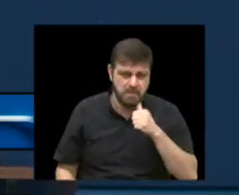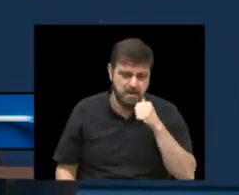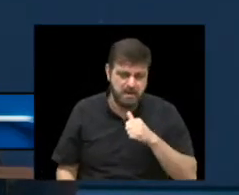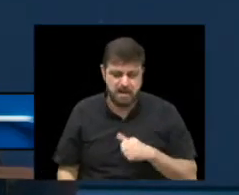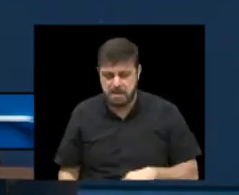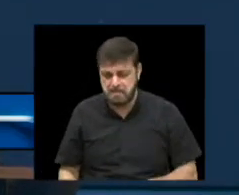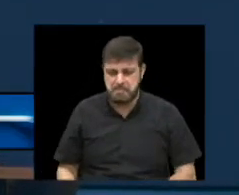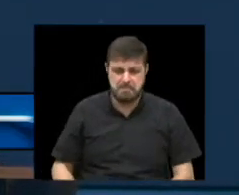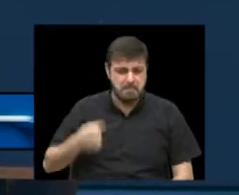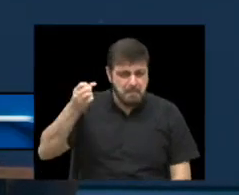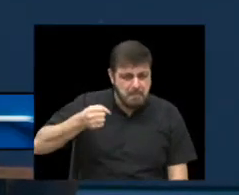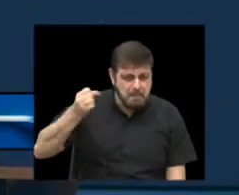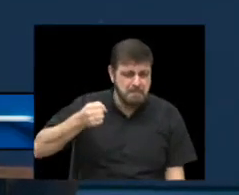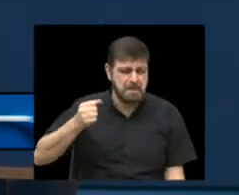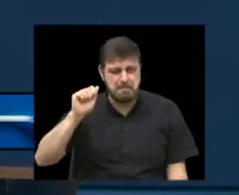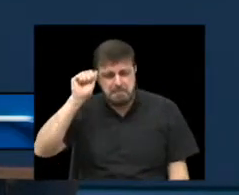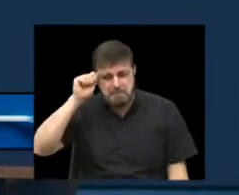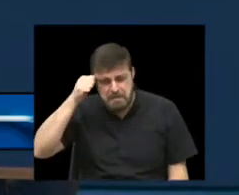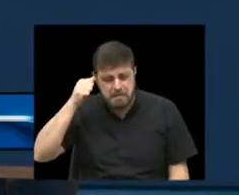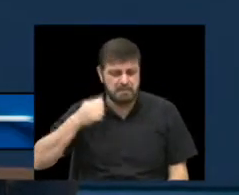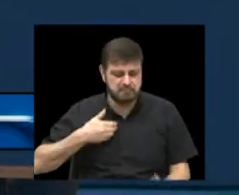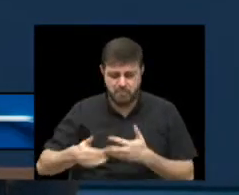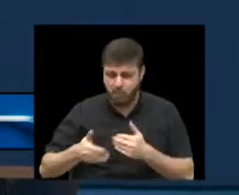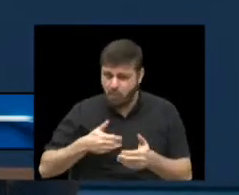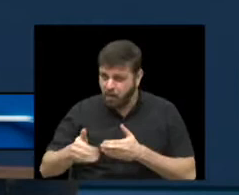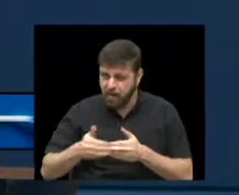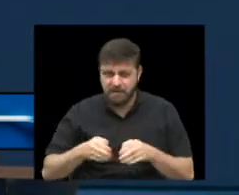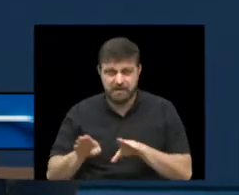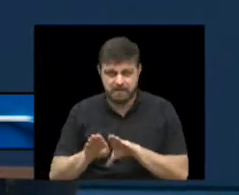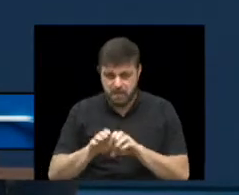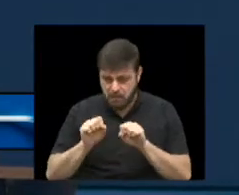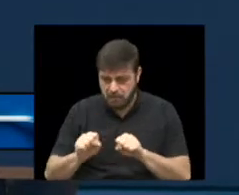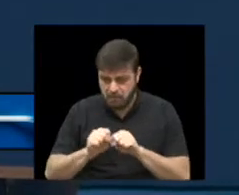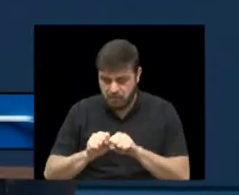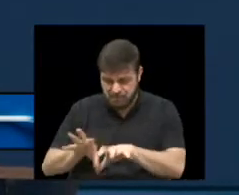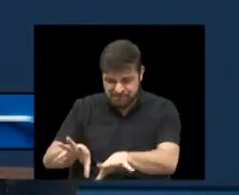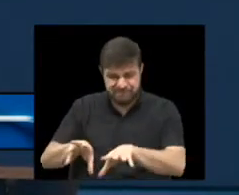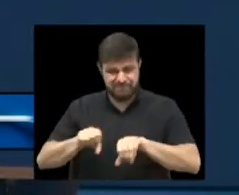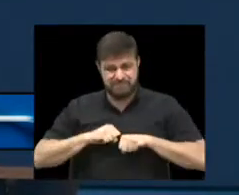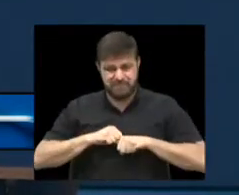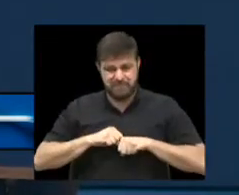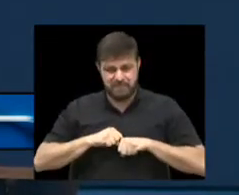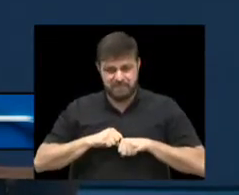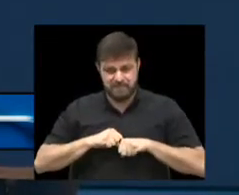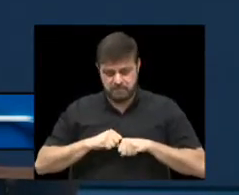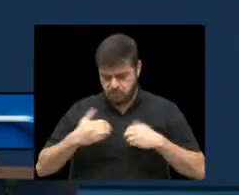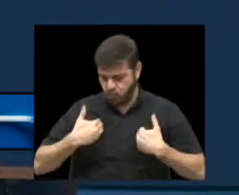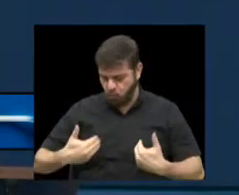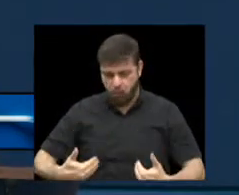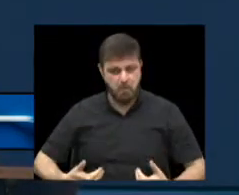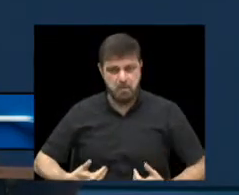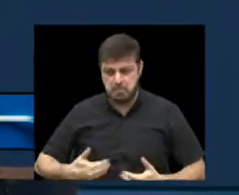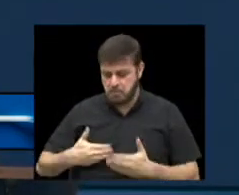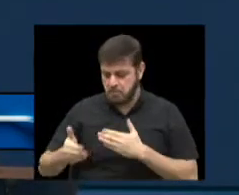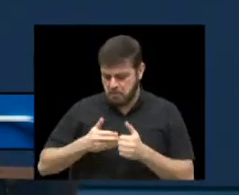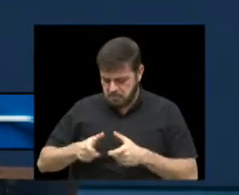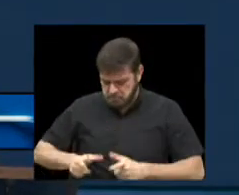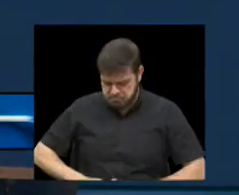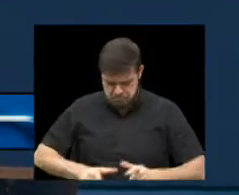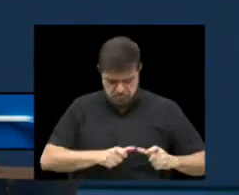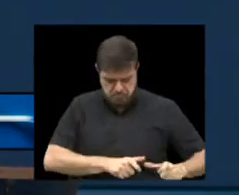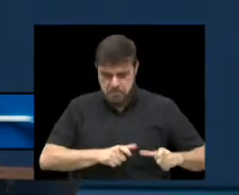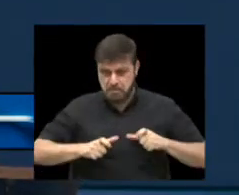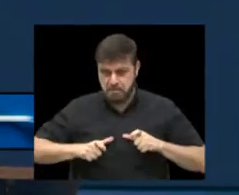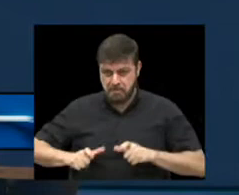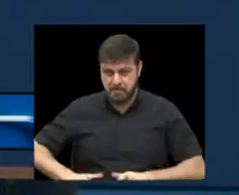por idade e também localização. Ele pode se instalar em qualquer região do corpo, bastando apenas